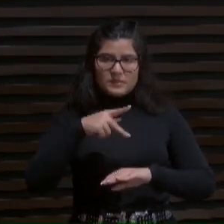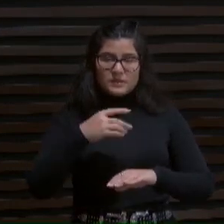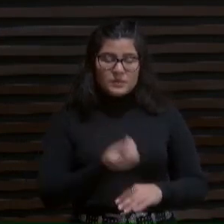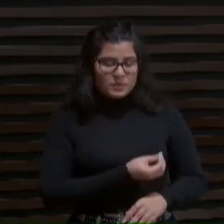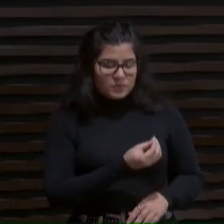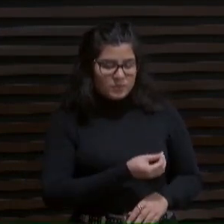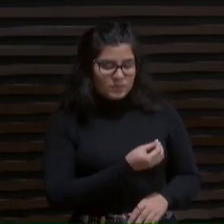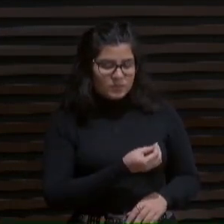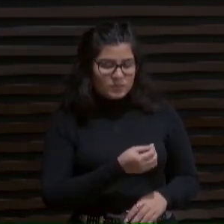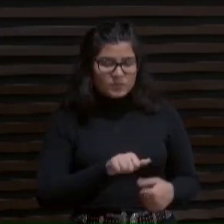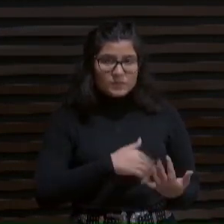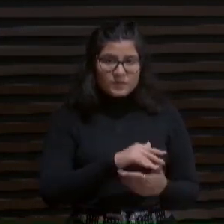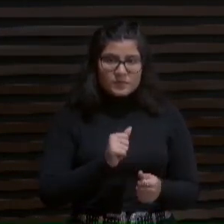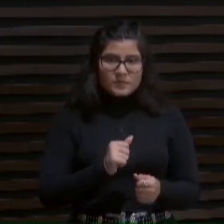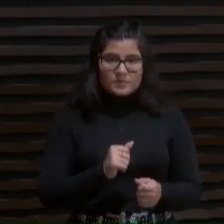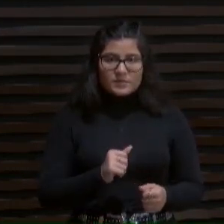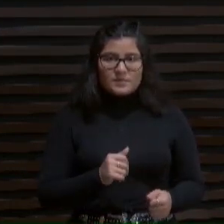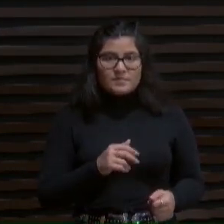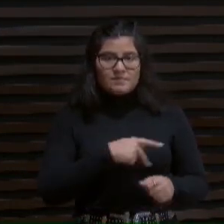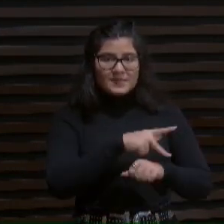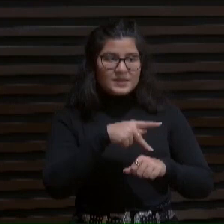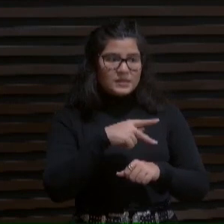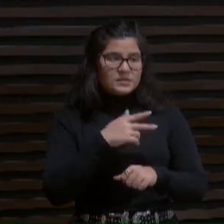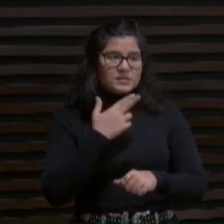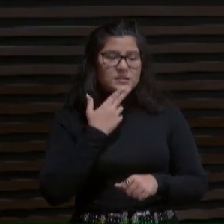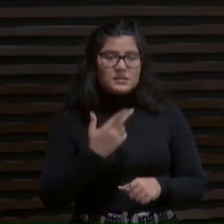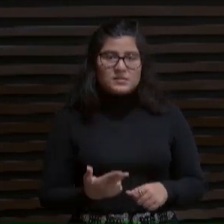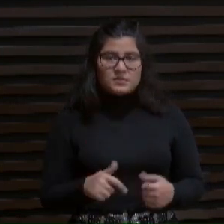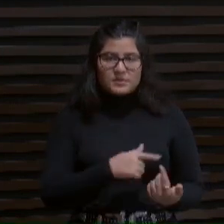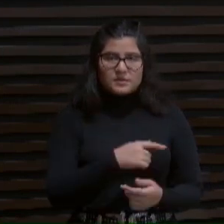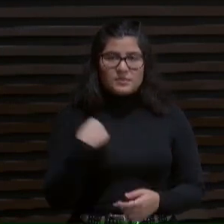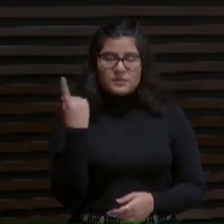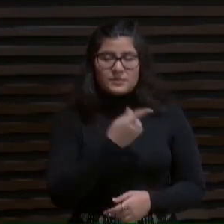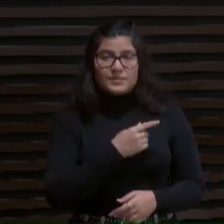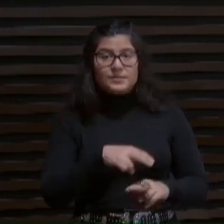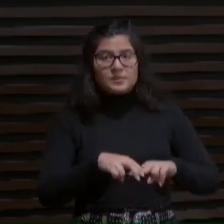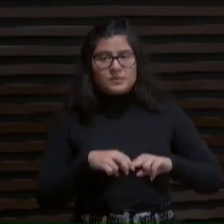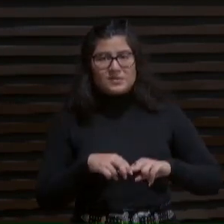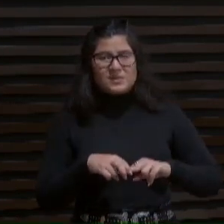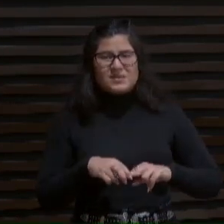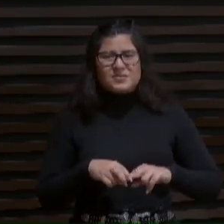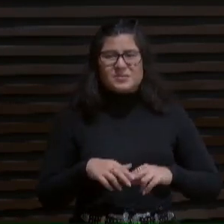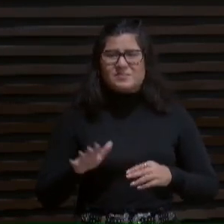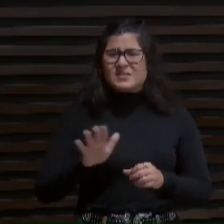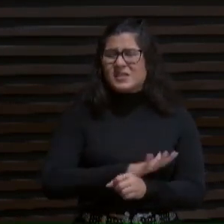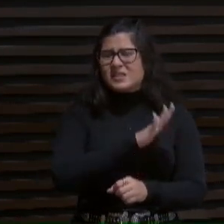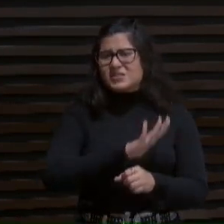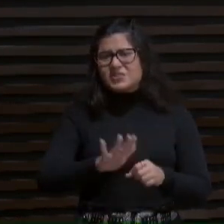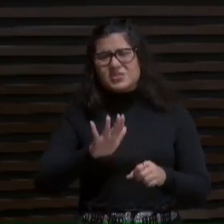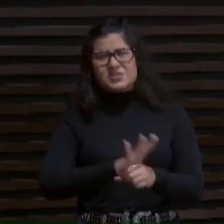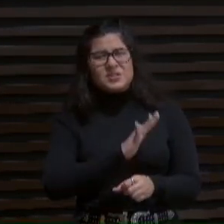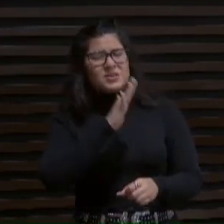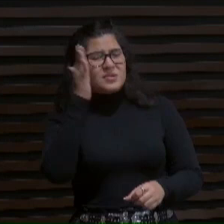vivemos é um país estrangeiro para nós. Por isso, é cheio de violência. Por isso, é cheio